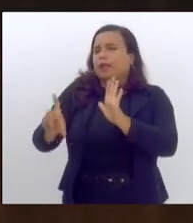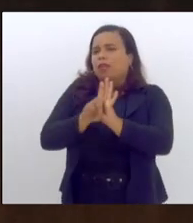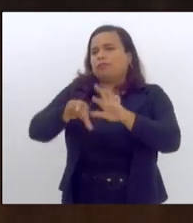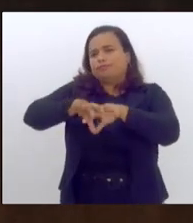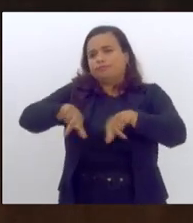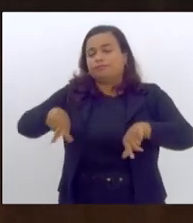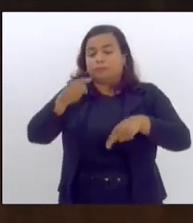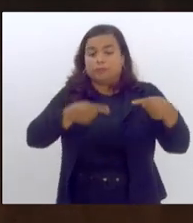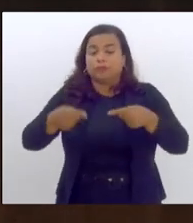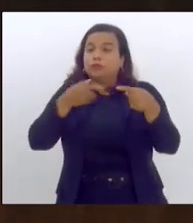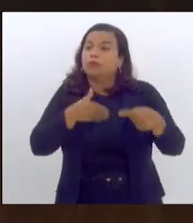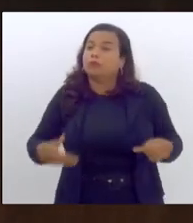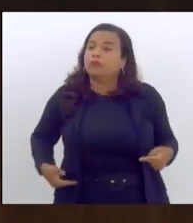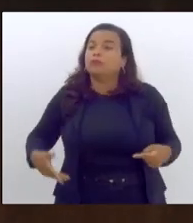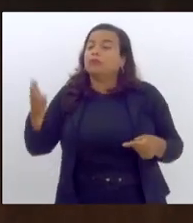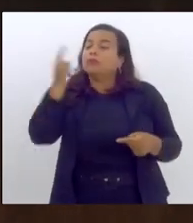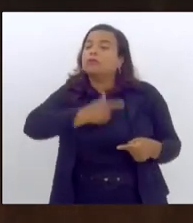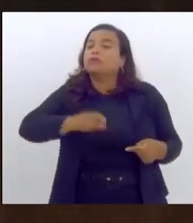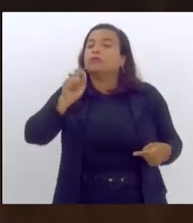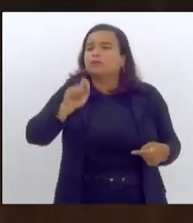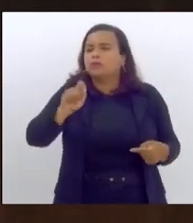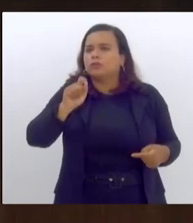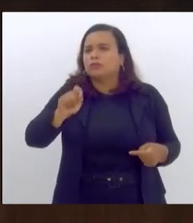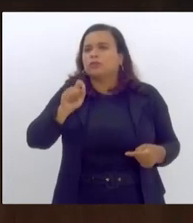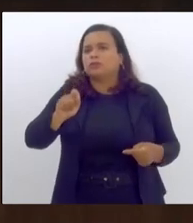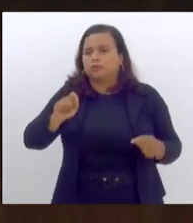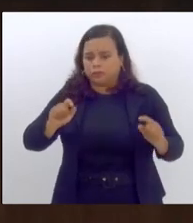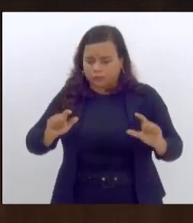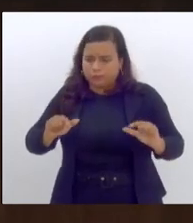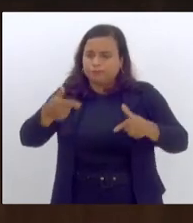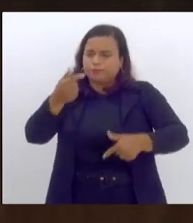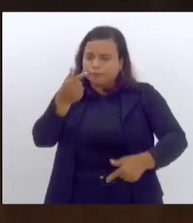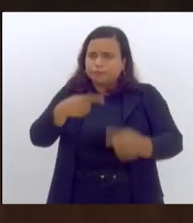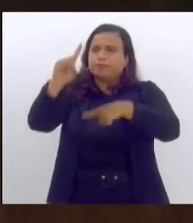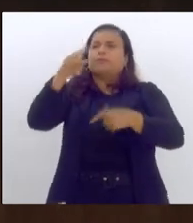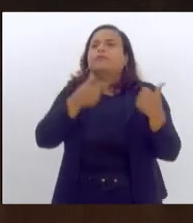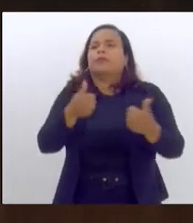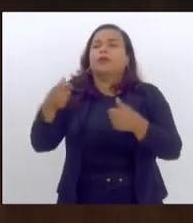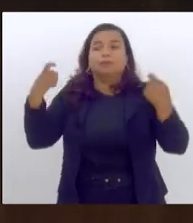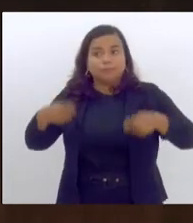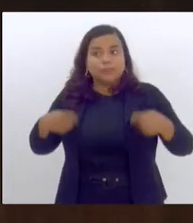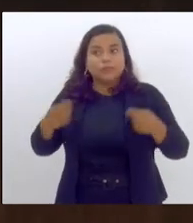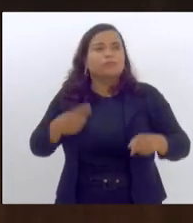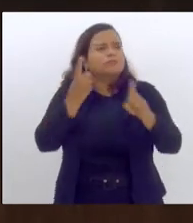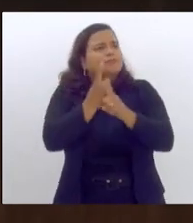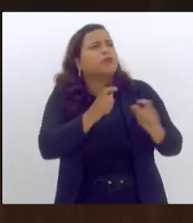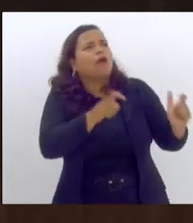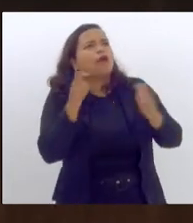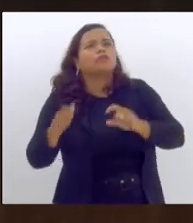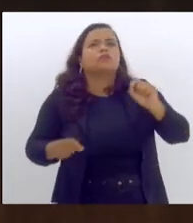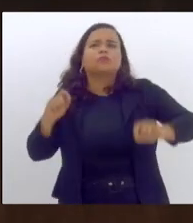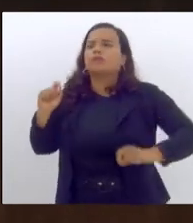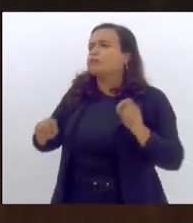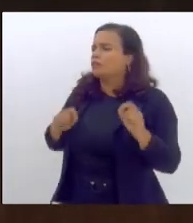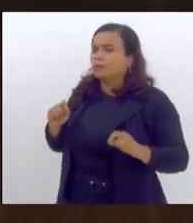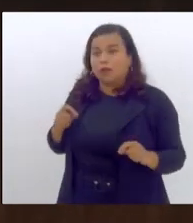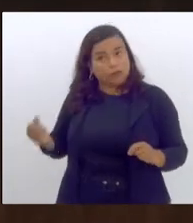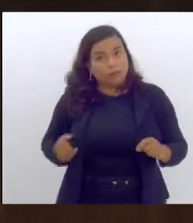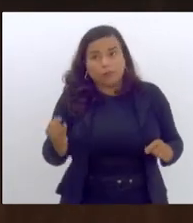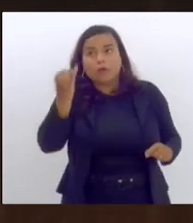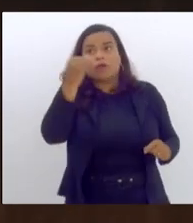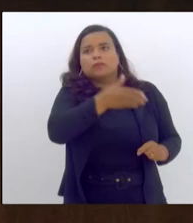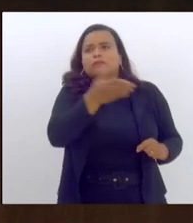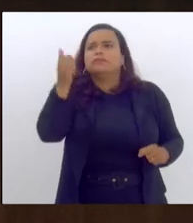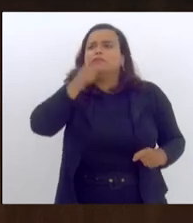política pública ela seja exitosa, a gente precisa ter diagnóstico. É muito importante que, quando uma